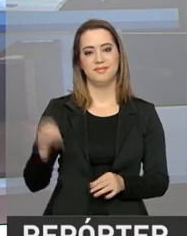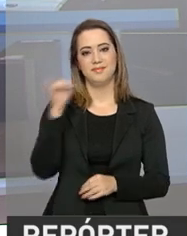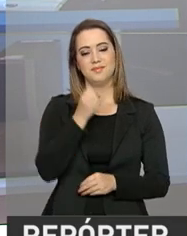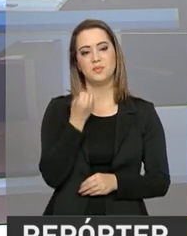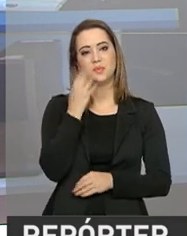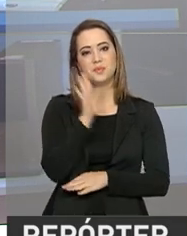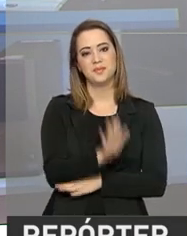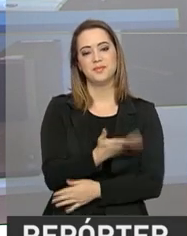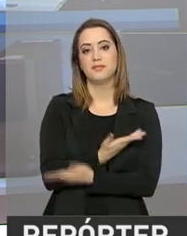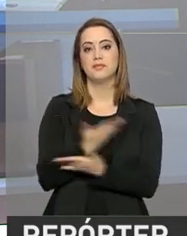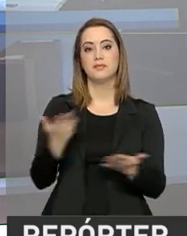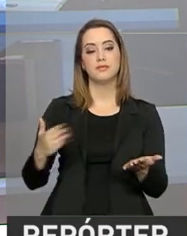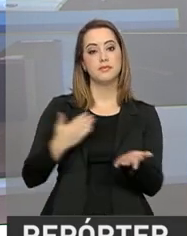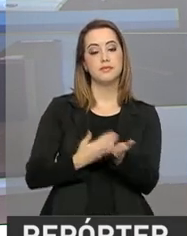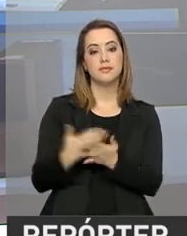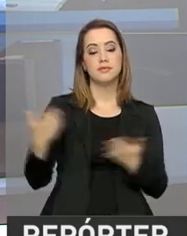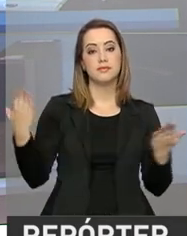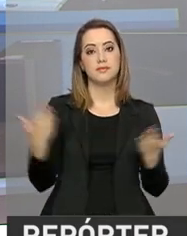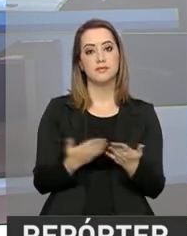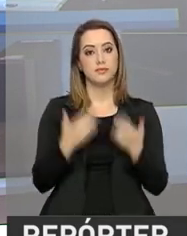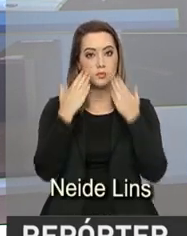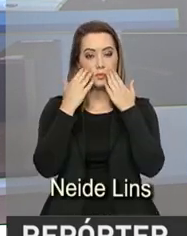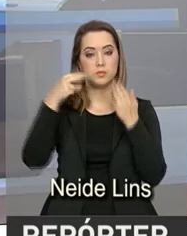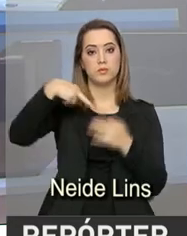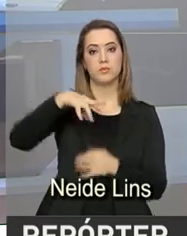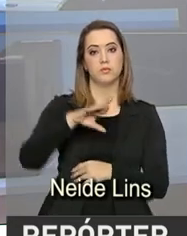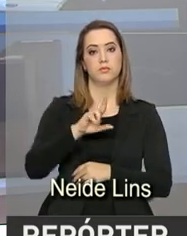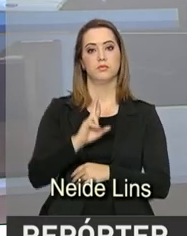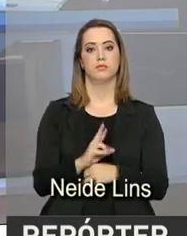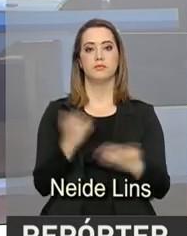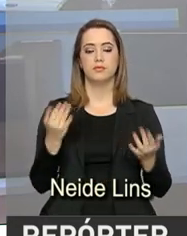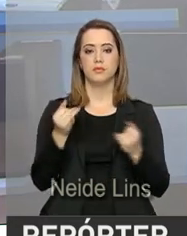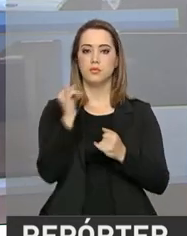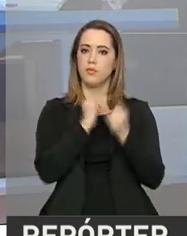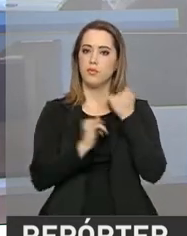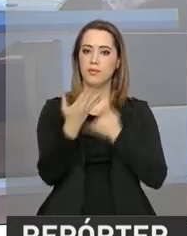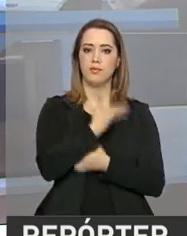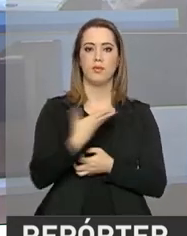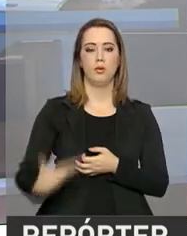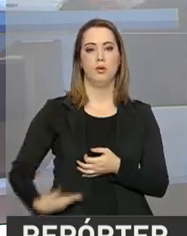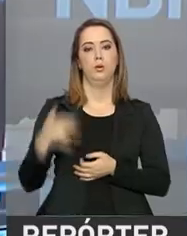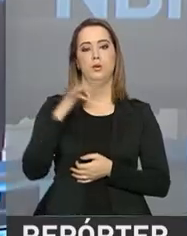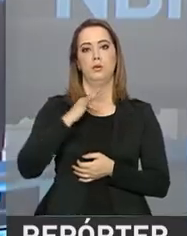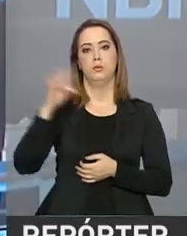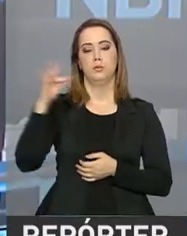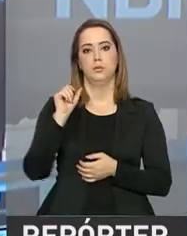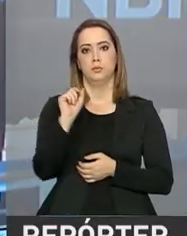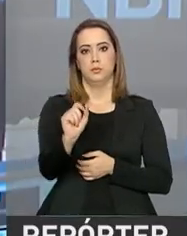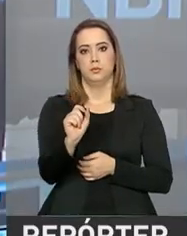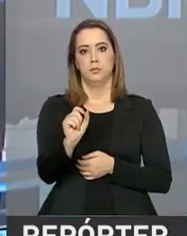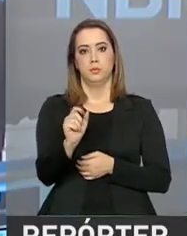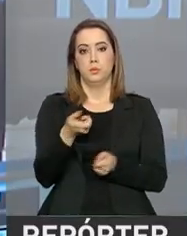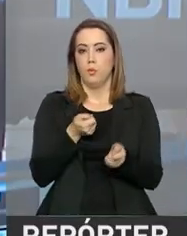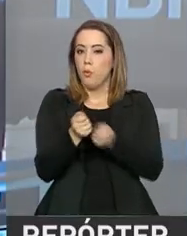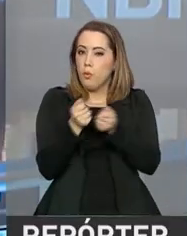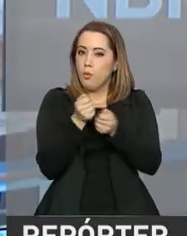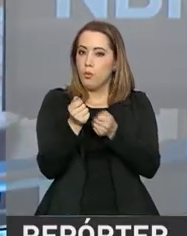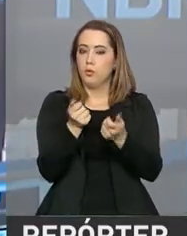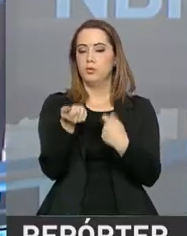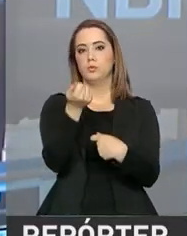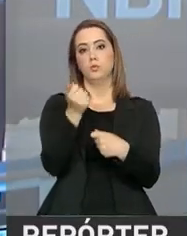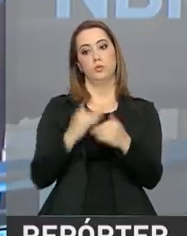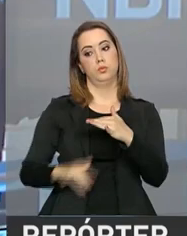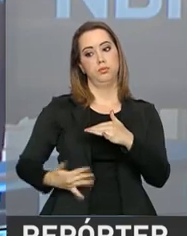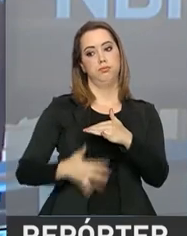Olá, uma boa tarde para você. Começa agora mais uma edição do Repórter NBR com as notícias do governo federal. Controle de gastos